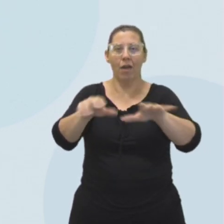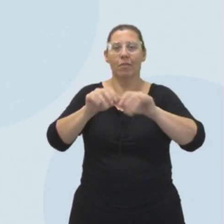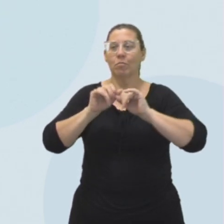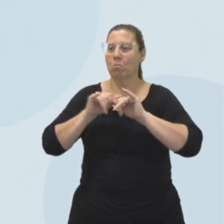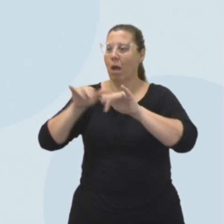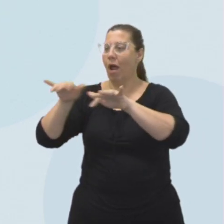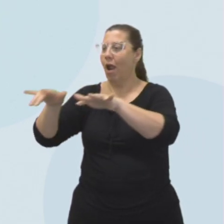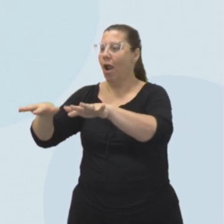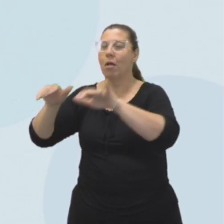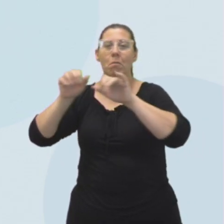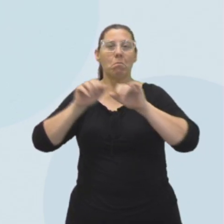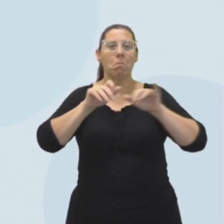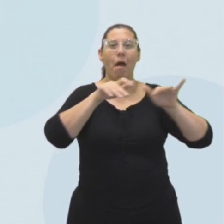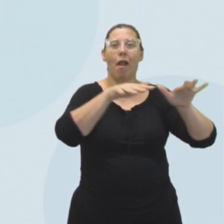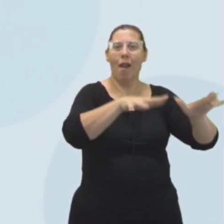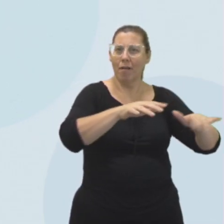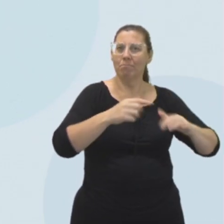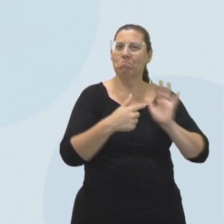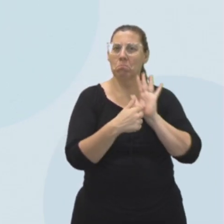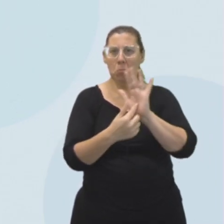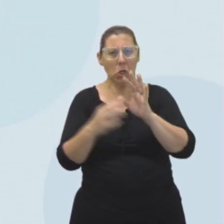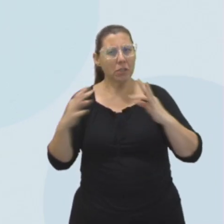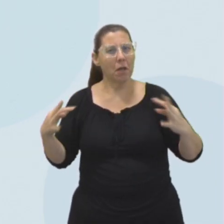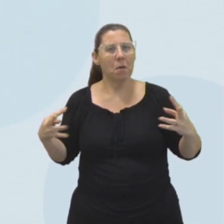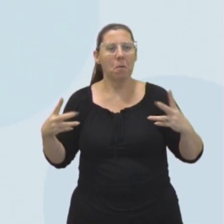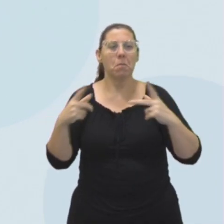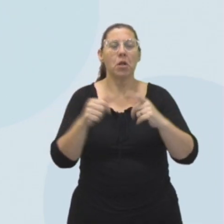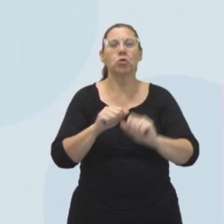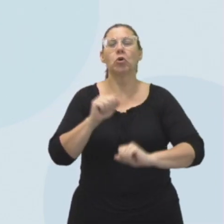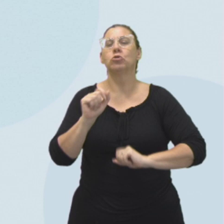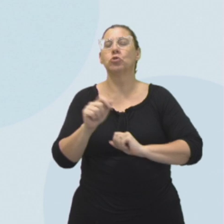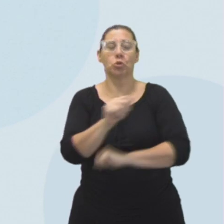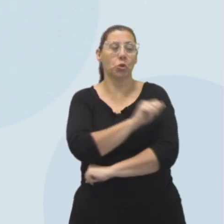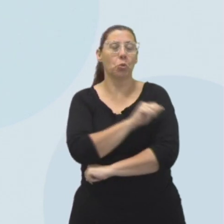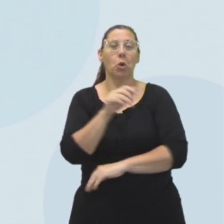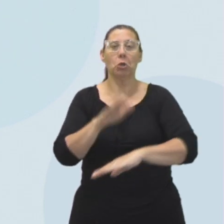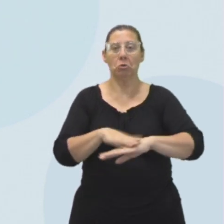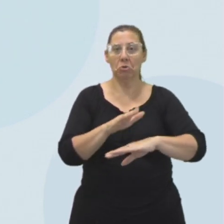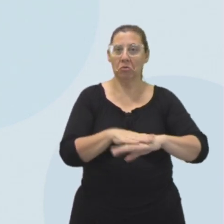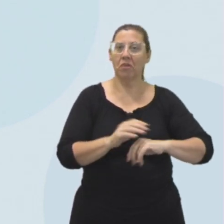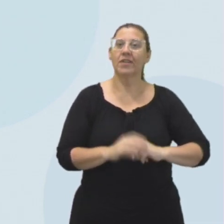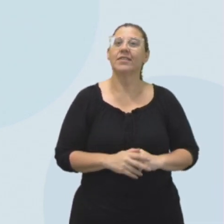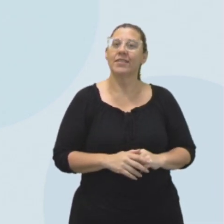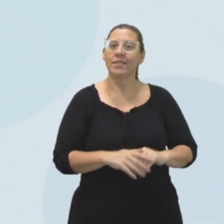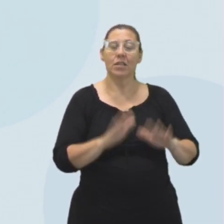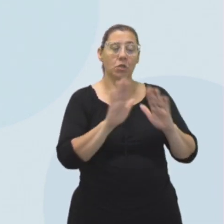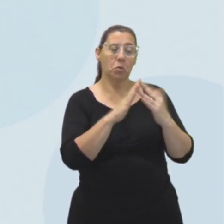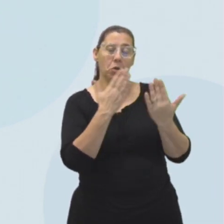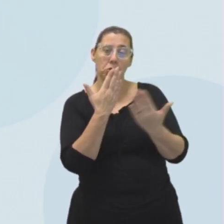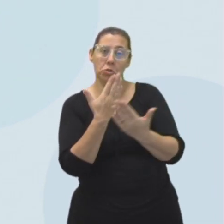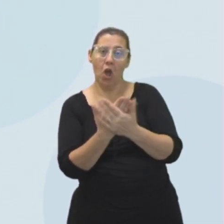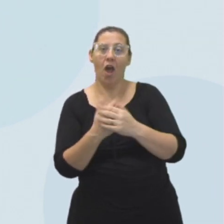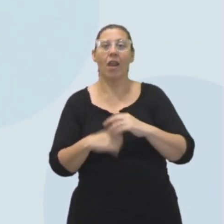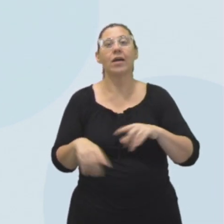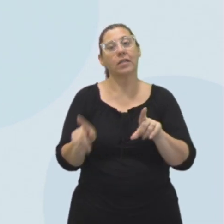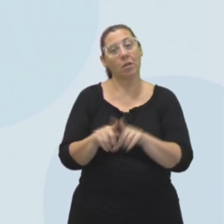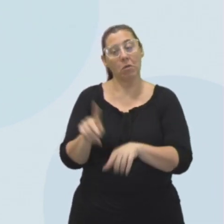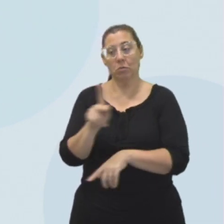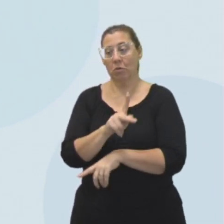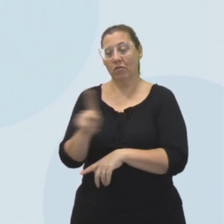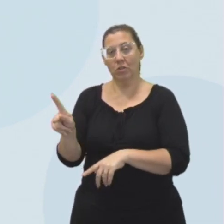de socializar tudo que for produzido, tanto pela escola, quanto pelos professores, quanto